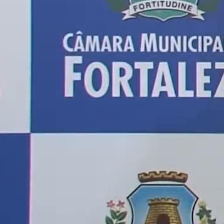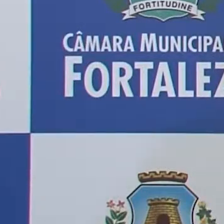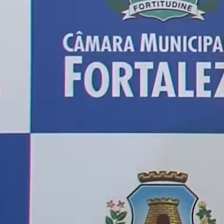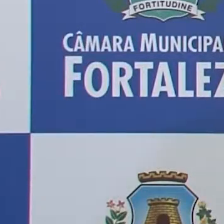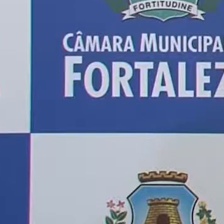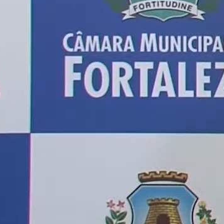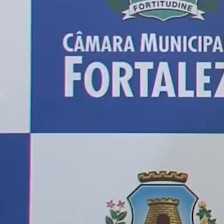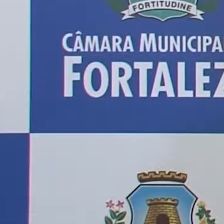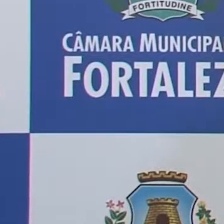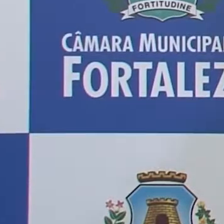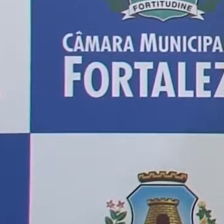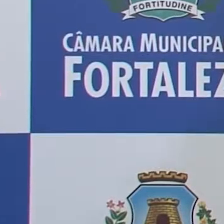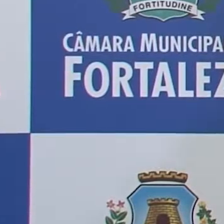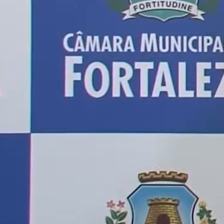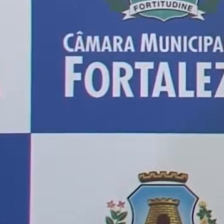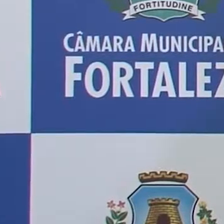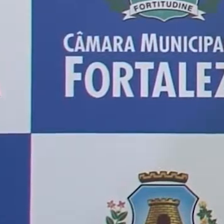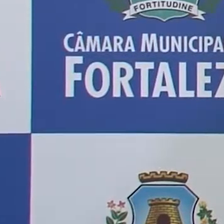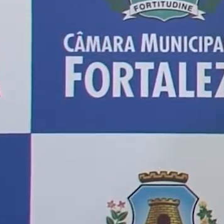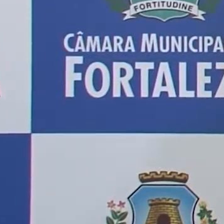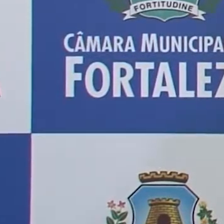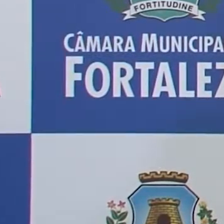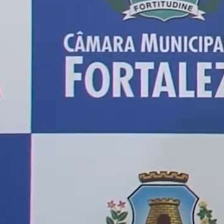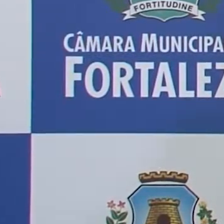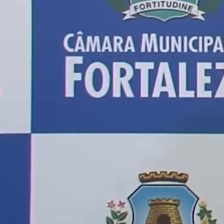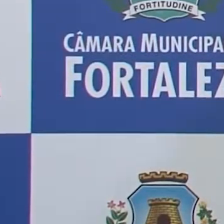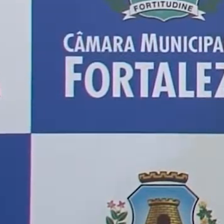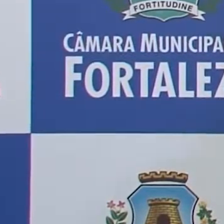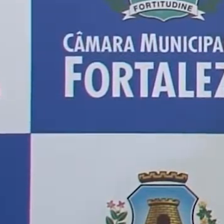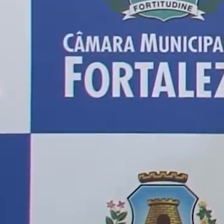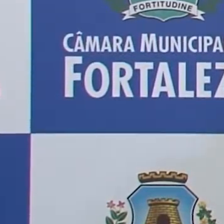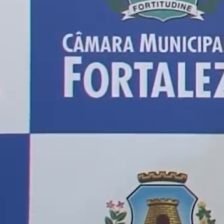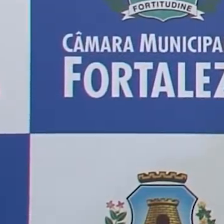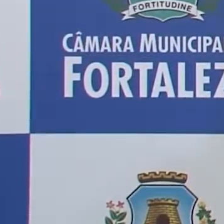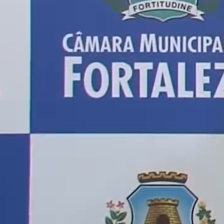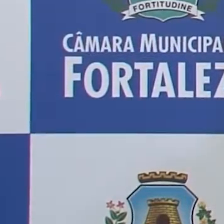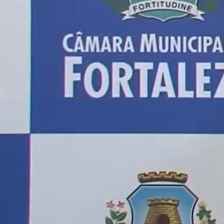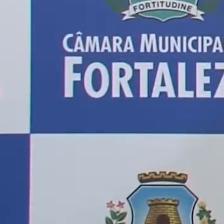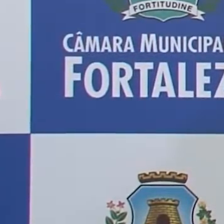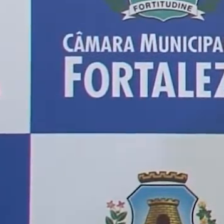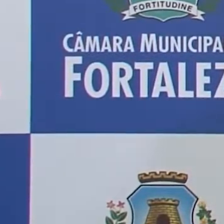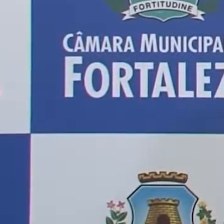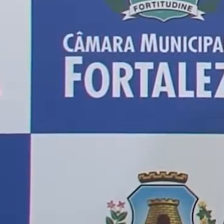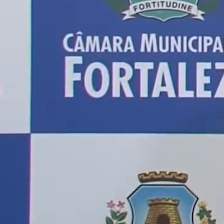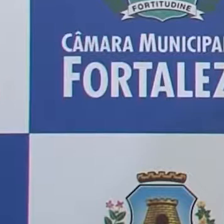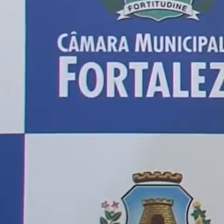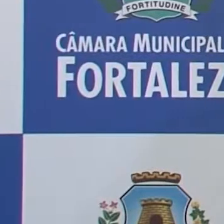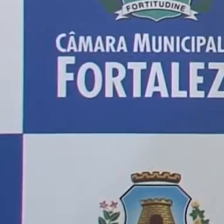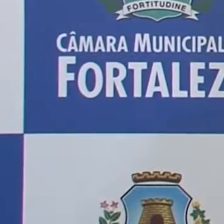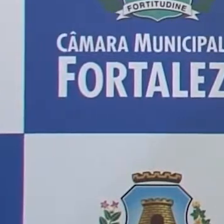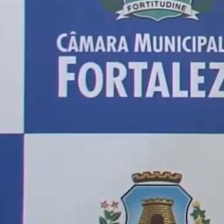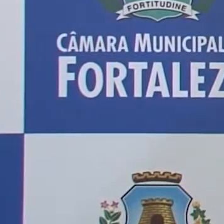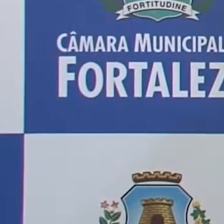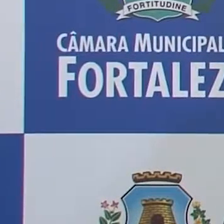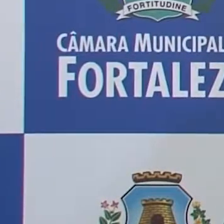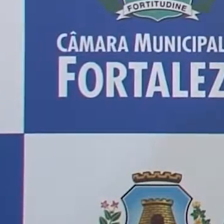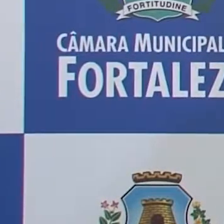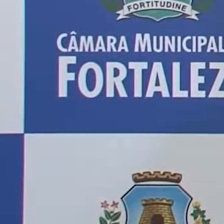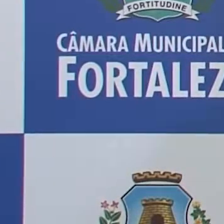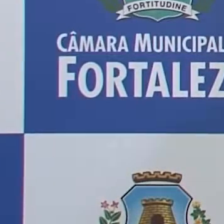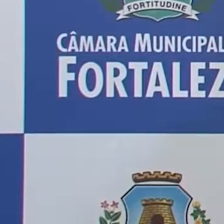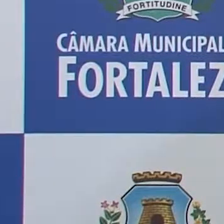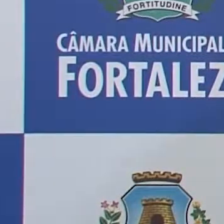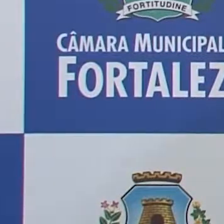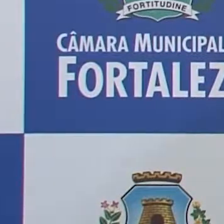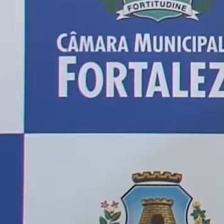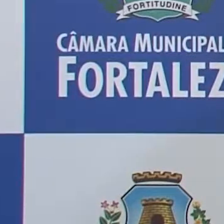posta no Congresso Nacional, é muito ruim para os brasileiros, principalmente para os mais pobres. Dificulta mais o acesso